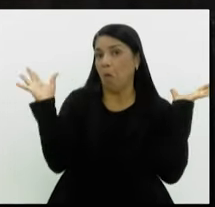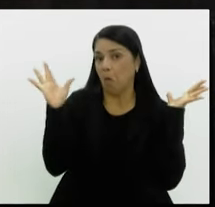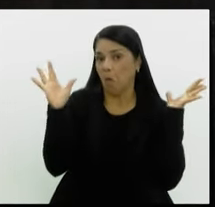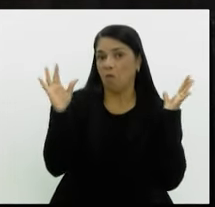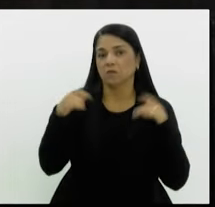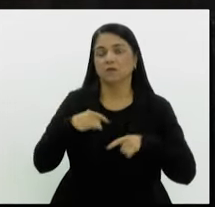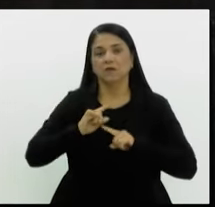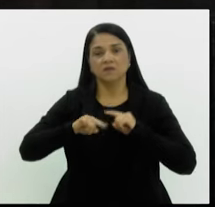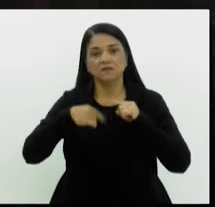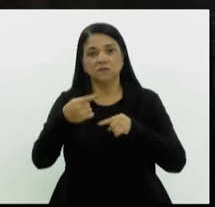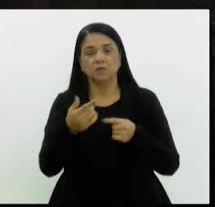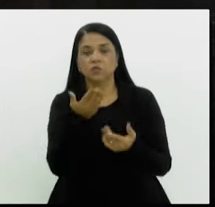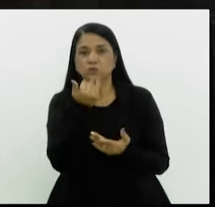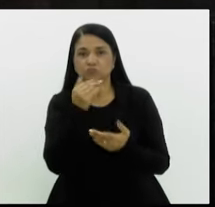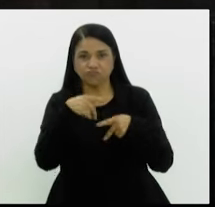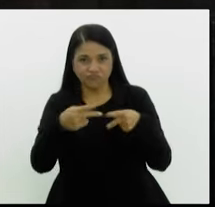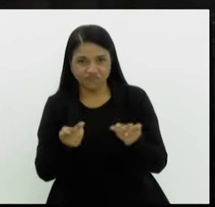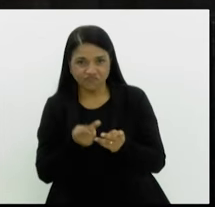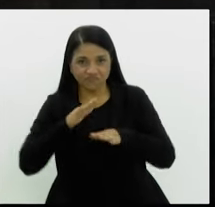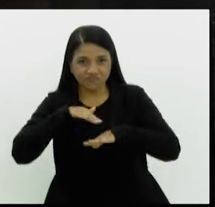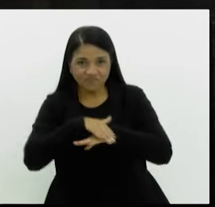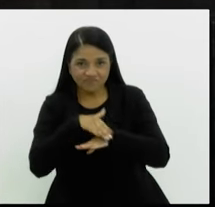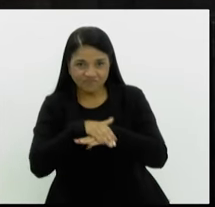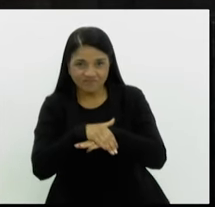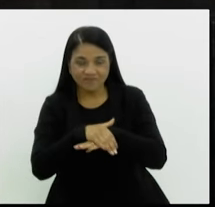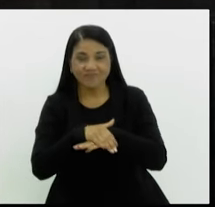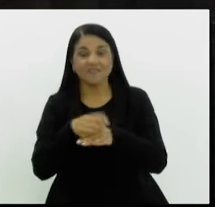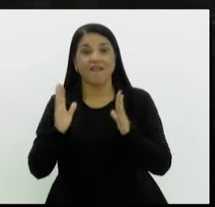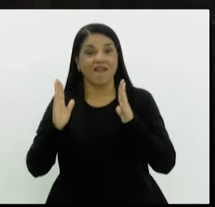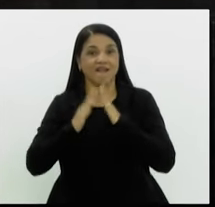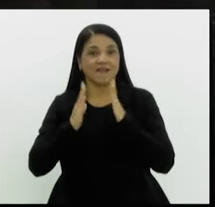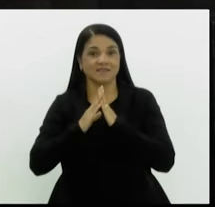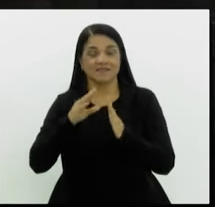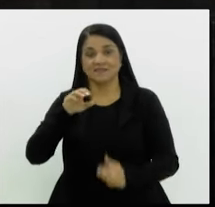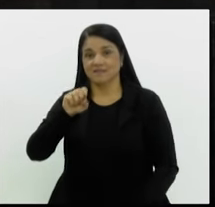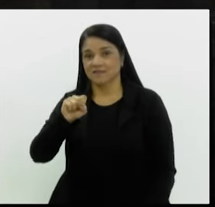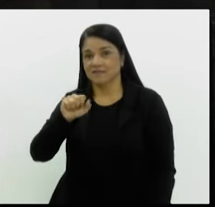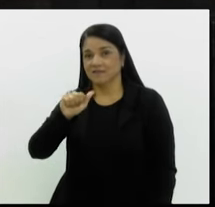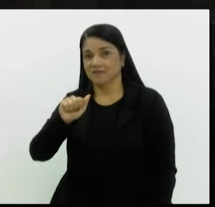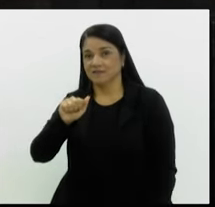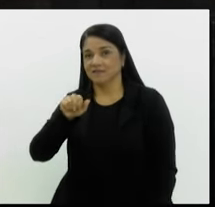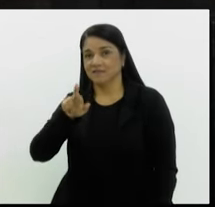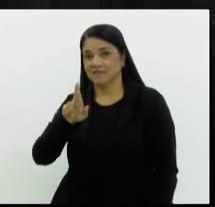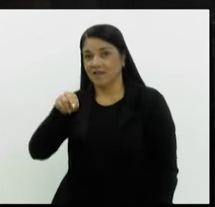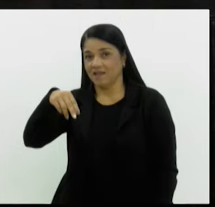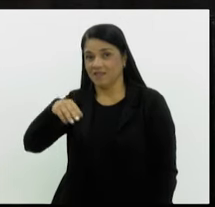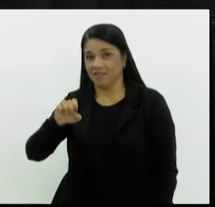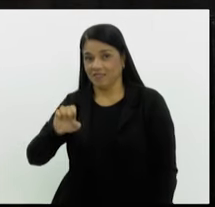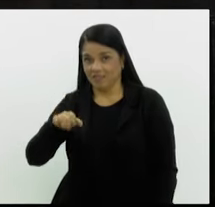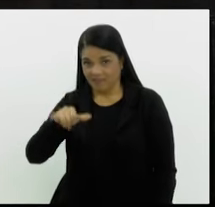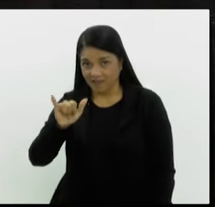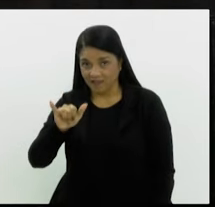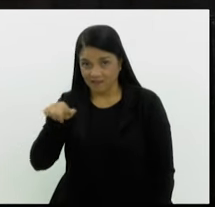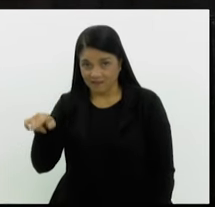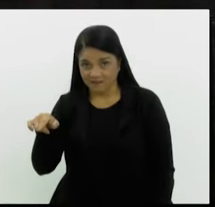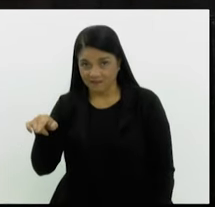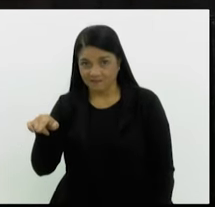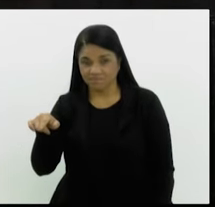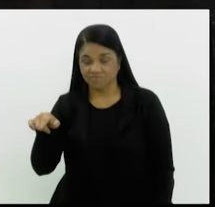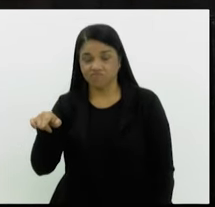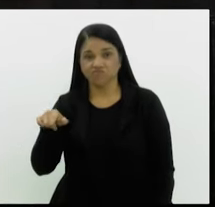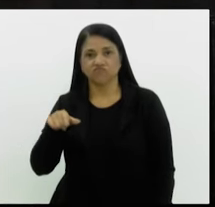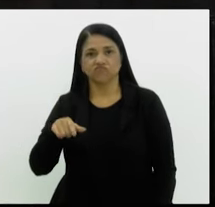na casa do Sarney, porque aquilo não é mansão, aquilo é o